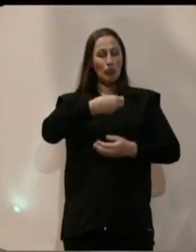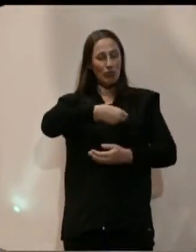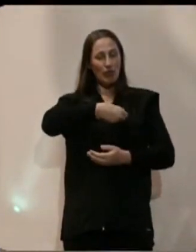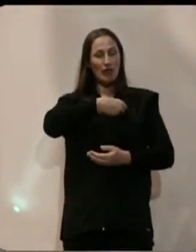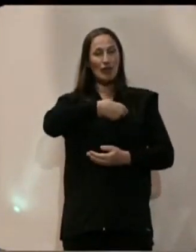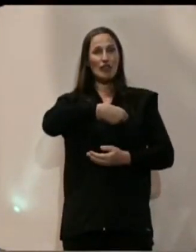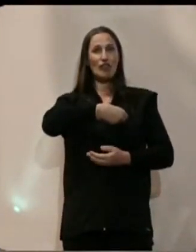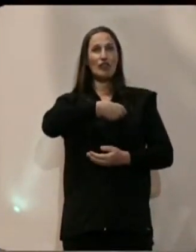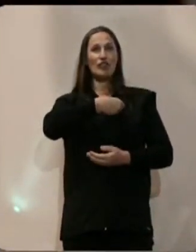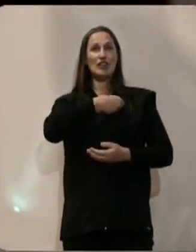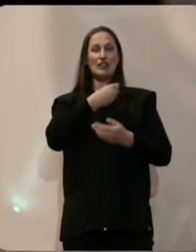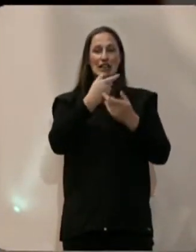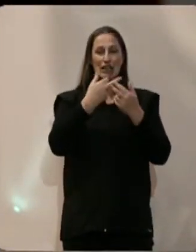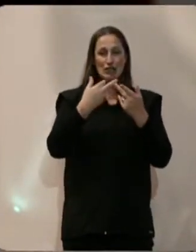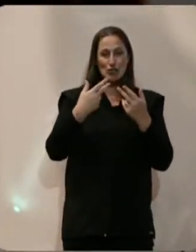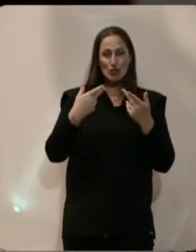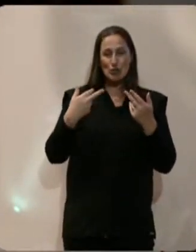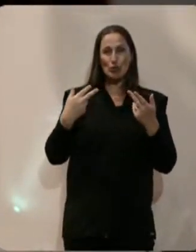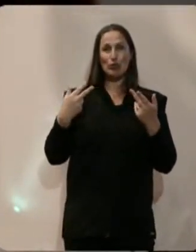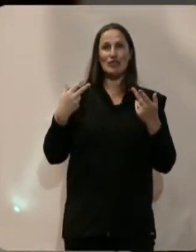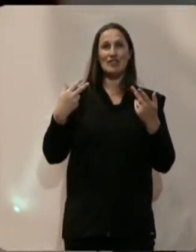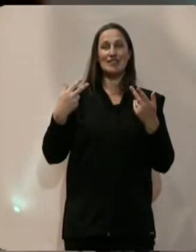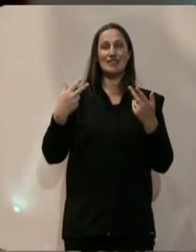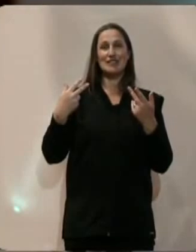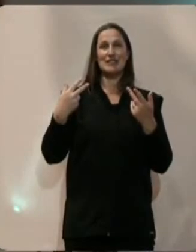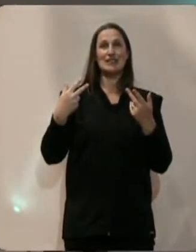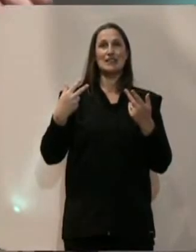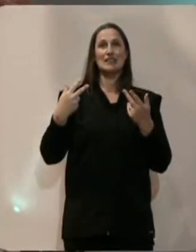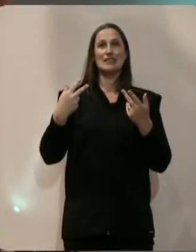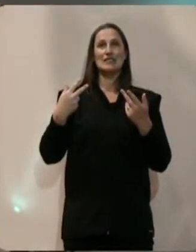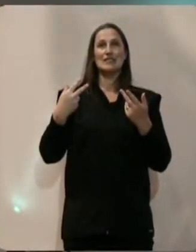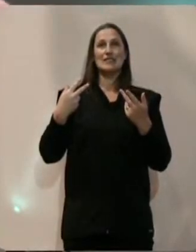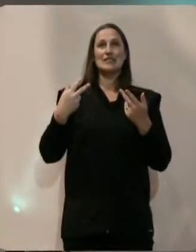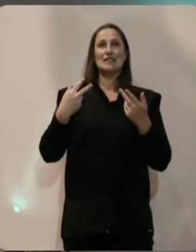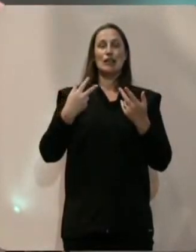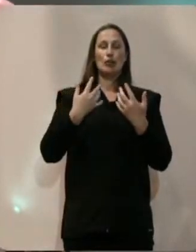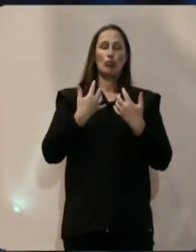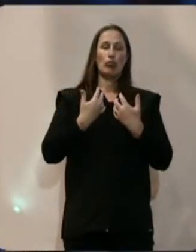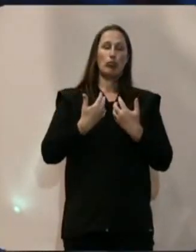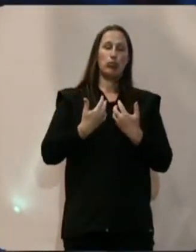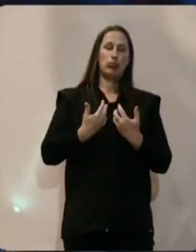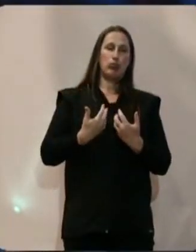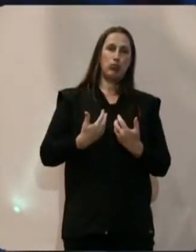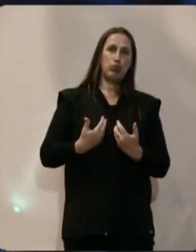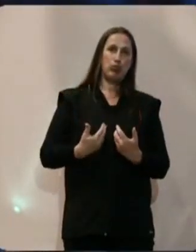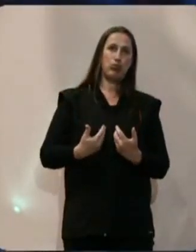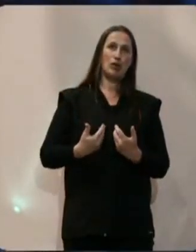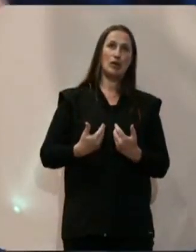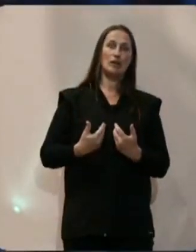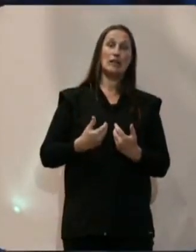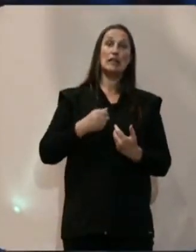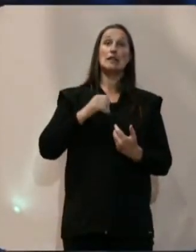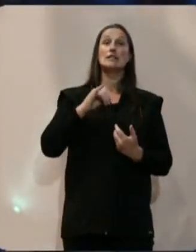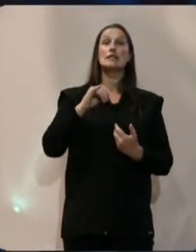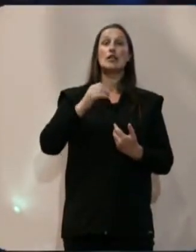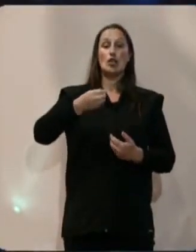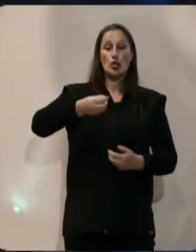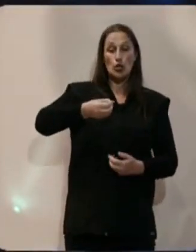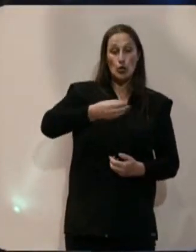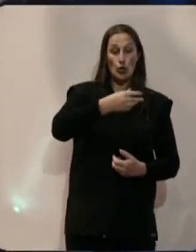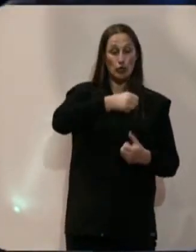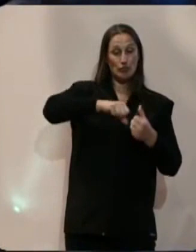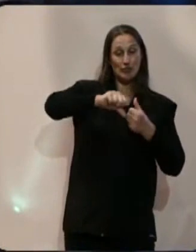as circunstâncias, elas são tão desgastantes, e se a gente não é